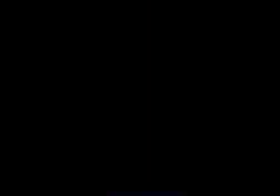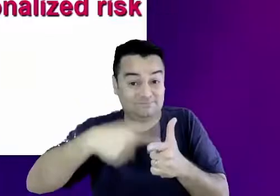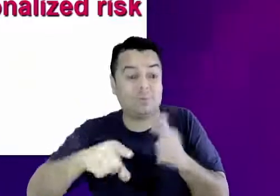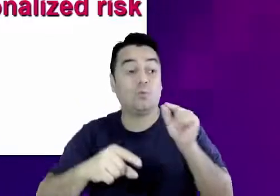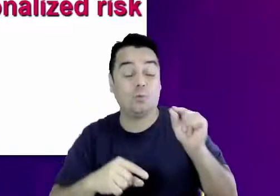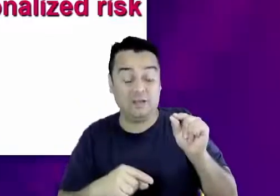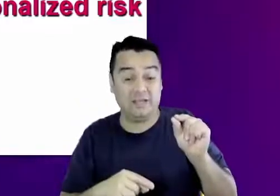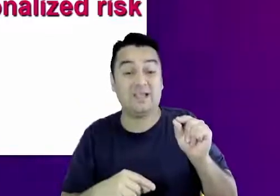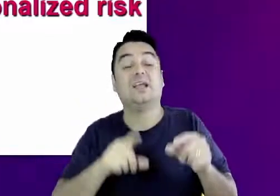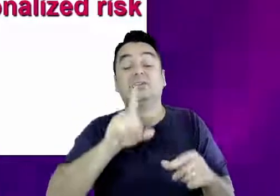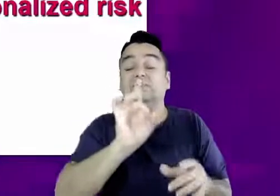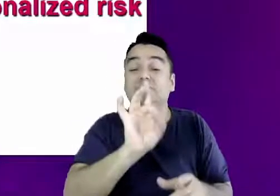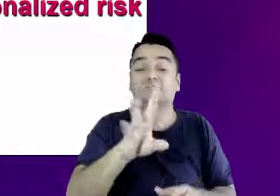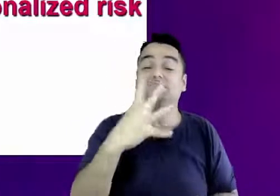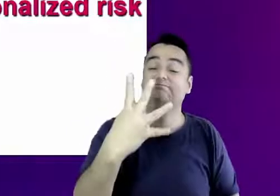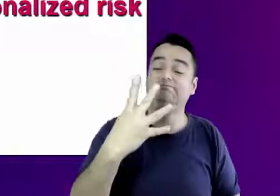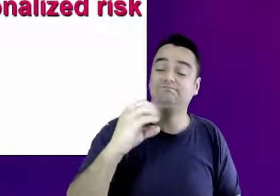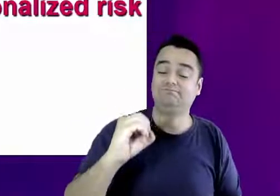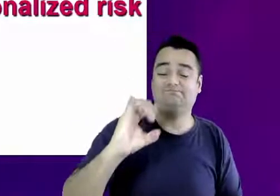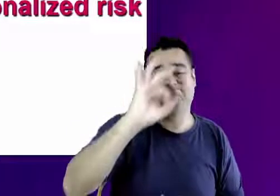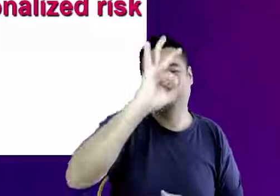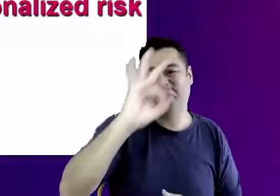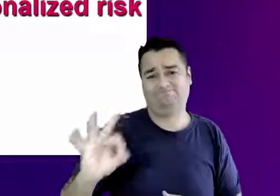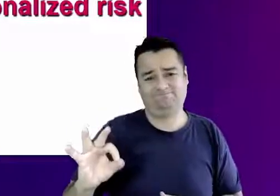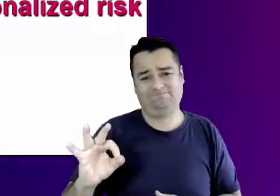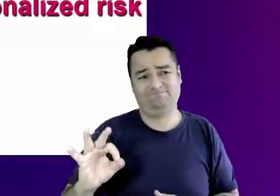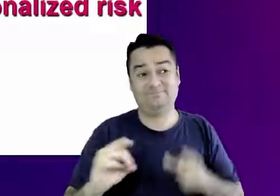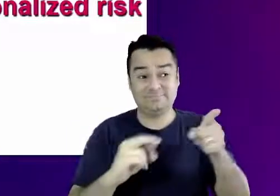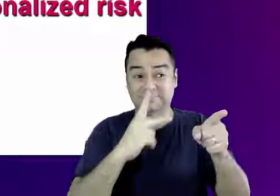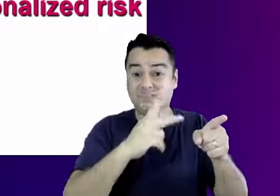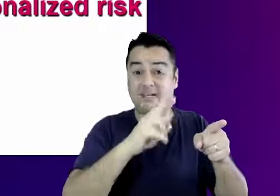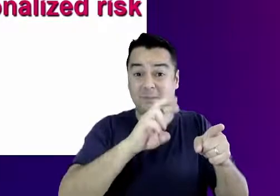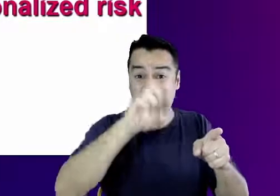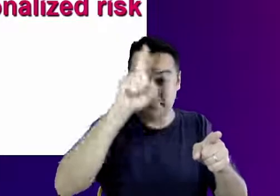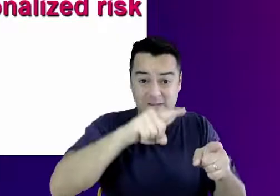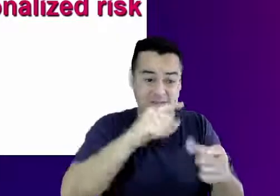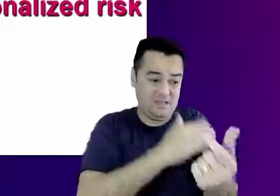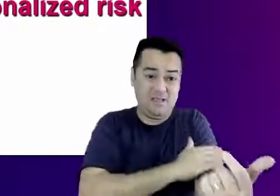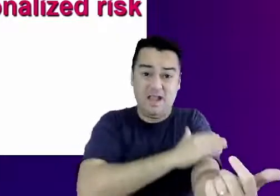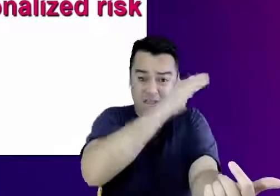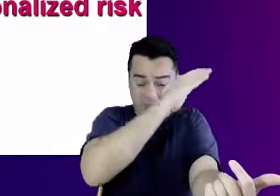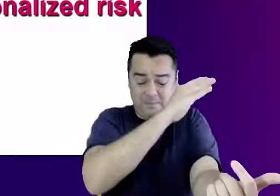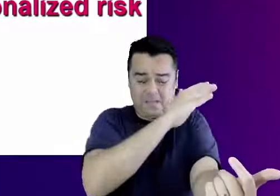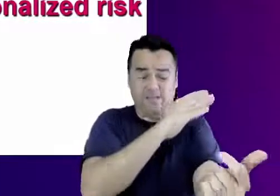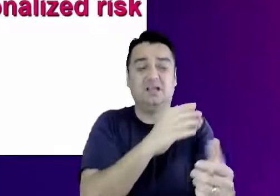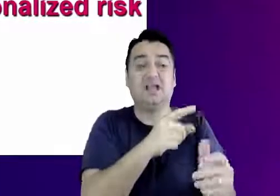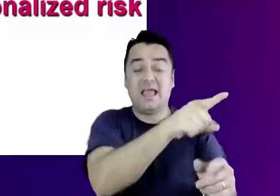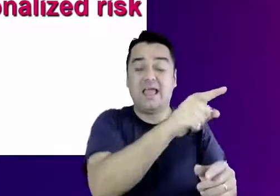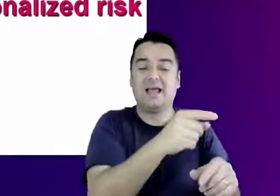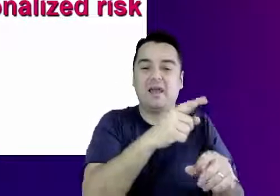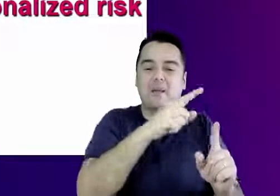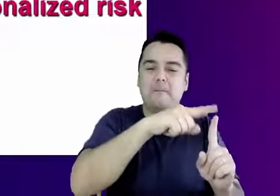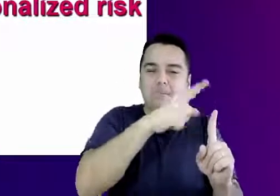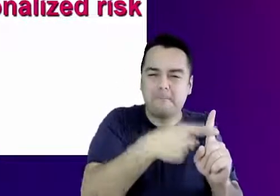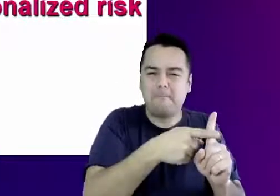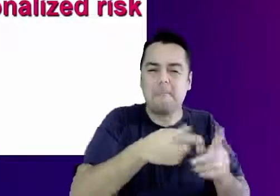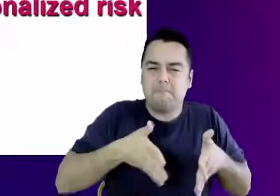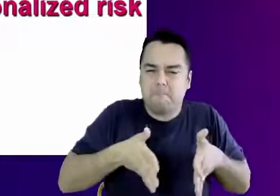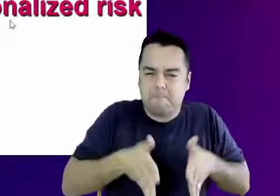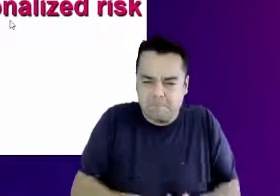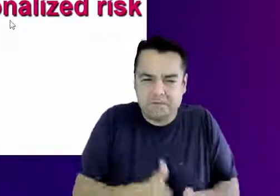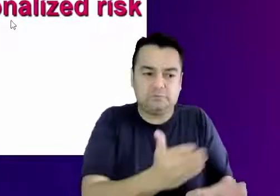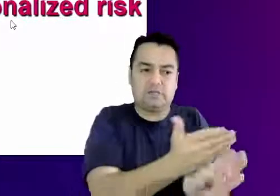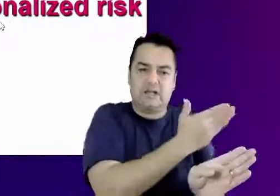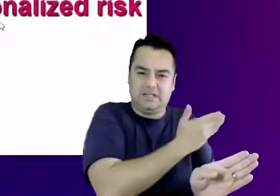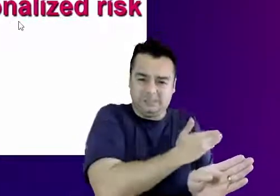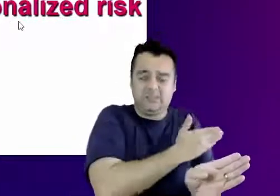apenas 40% de pré-eclâmpsia pré-termo, com parto antes de 37 semanas, com 10% de falso positivo.